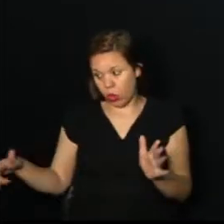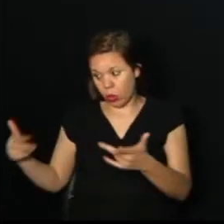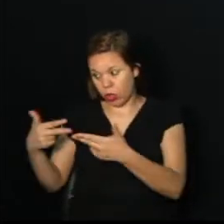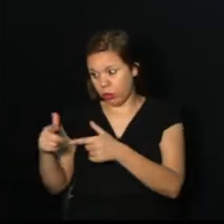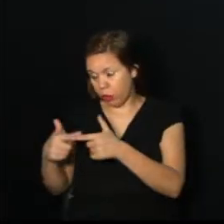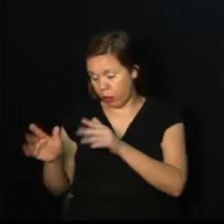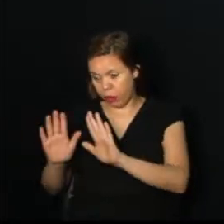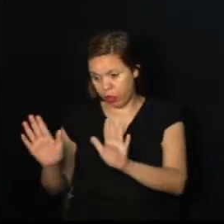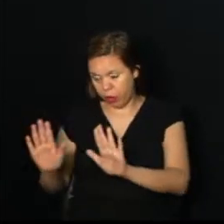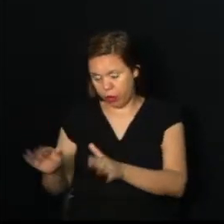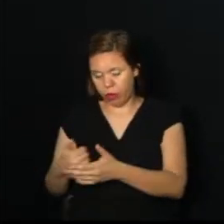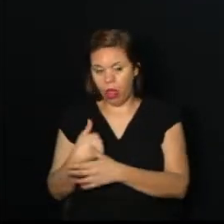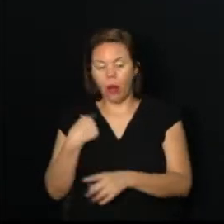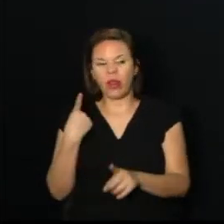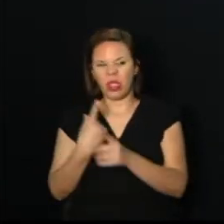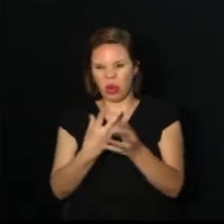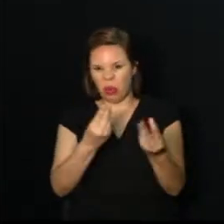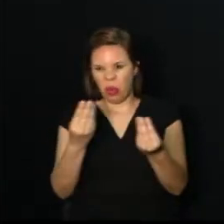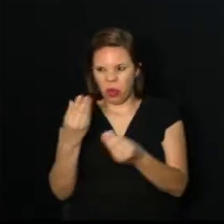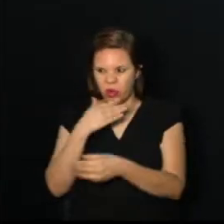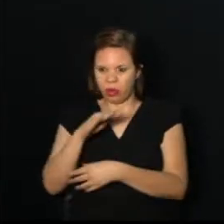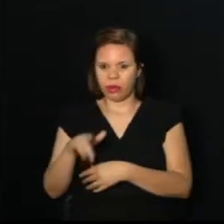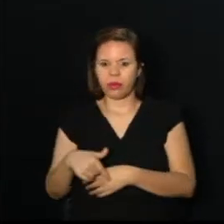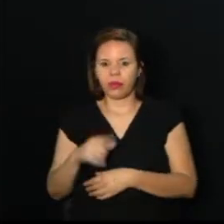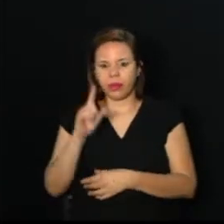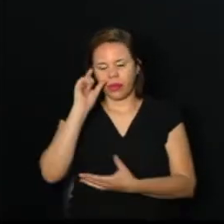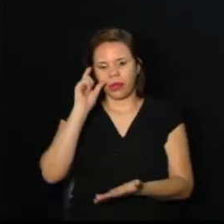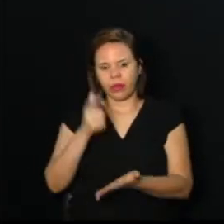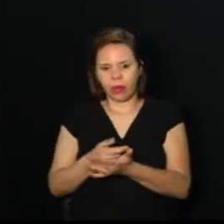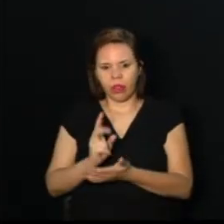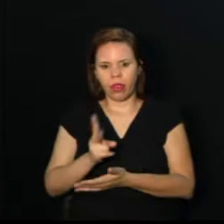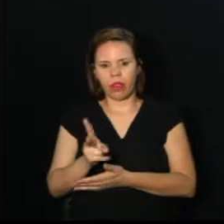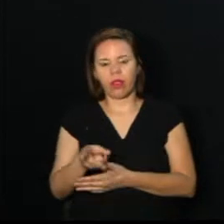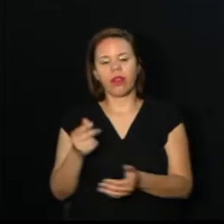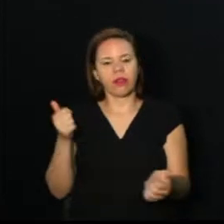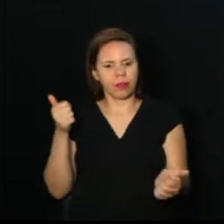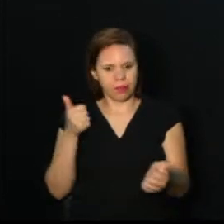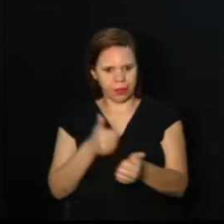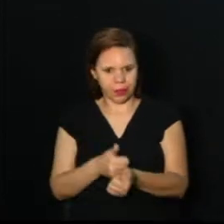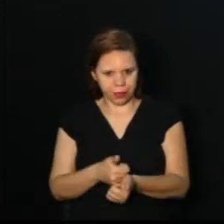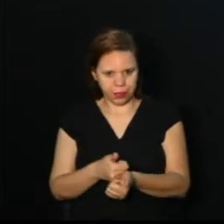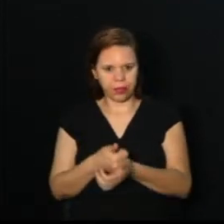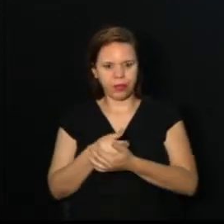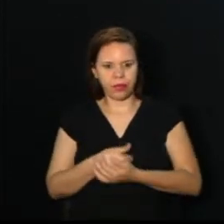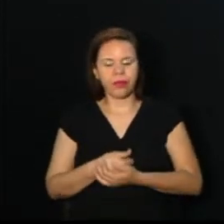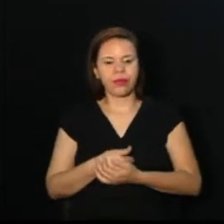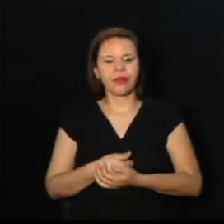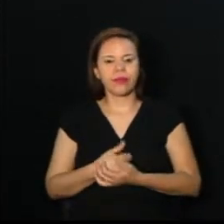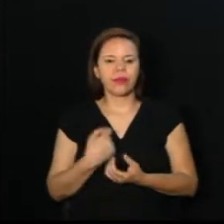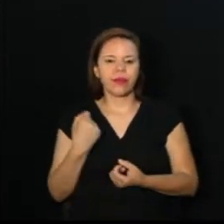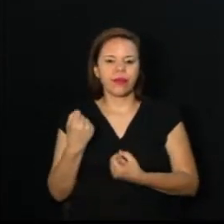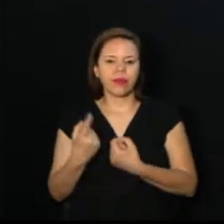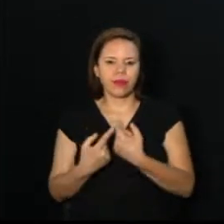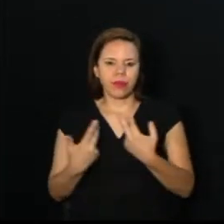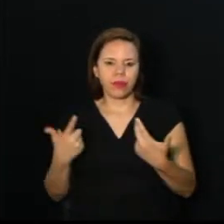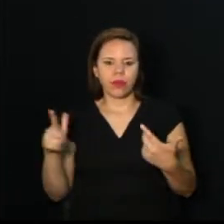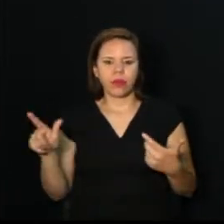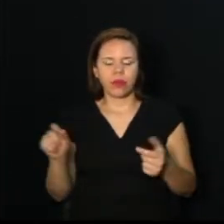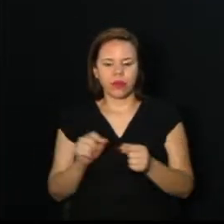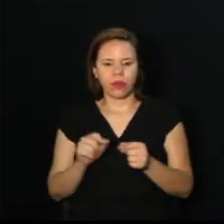Então, a dislexia vem sempre acompanhada de algumas